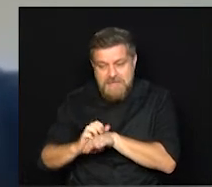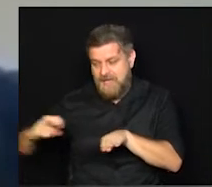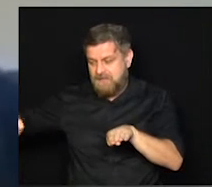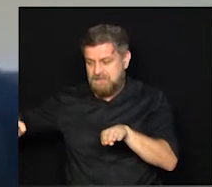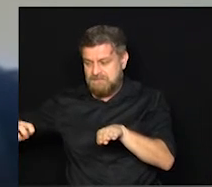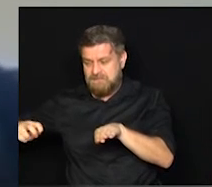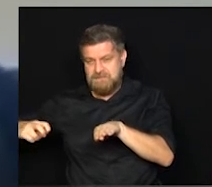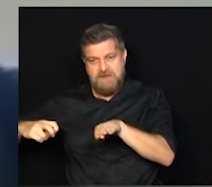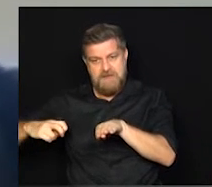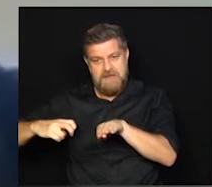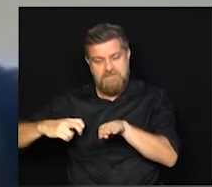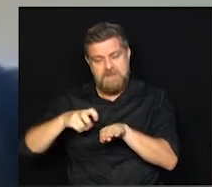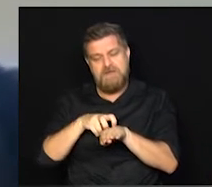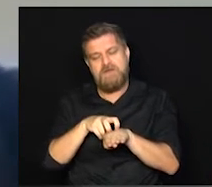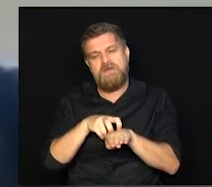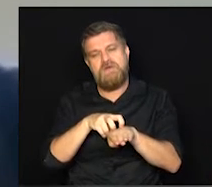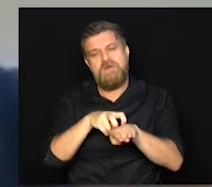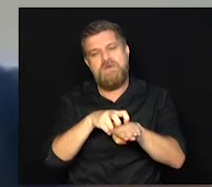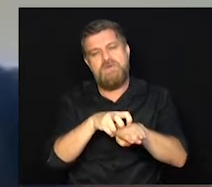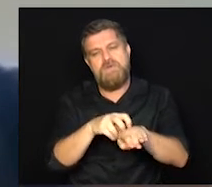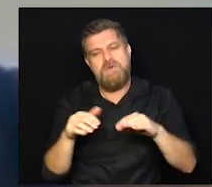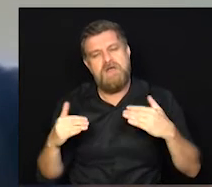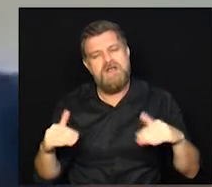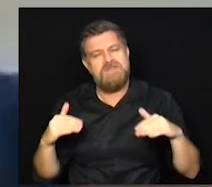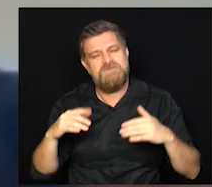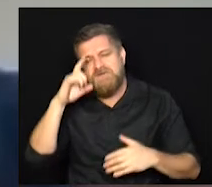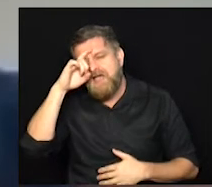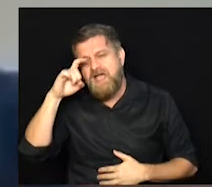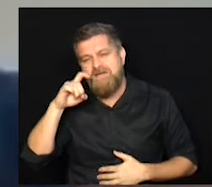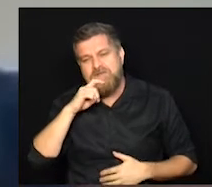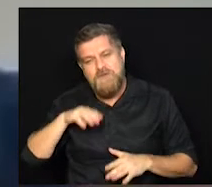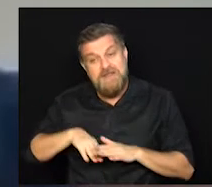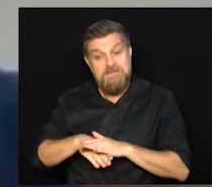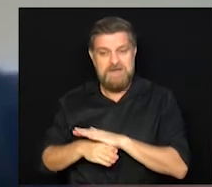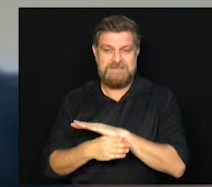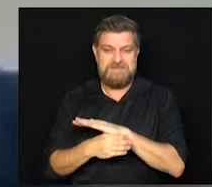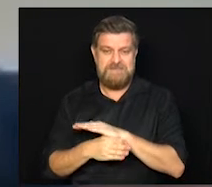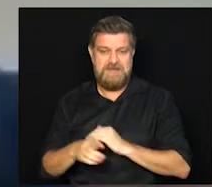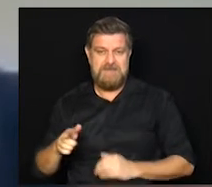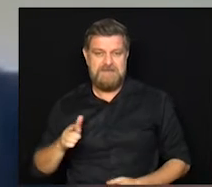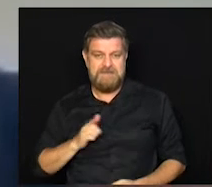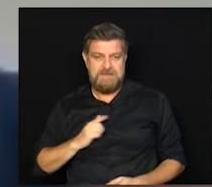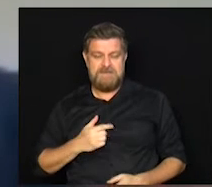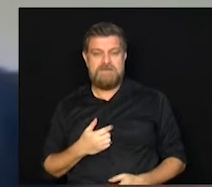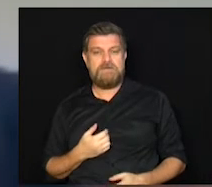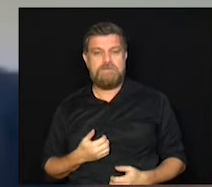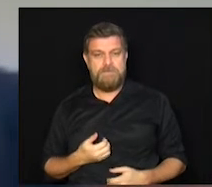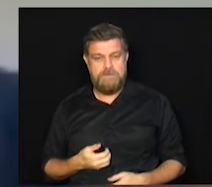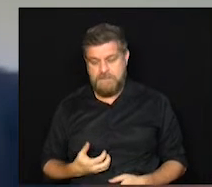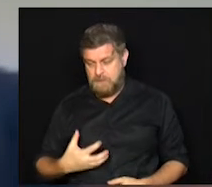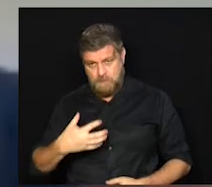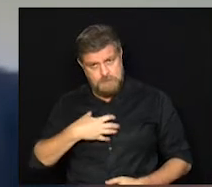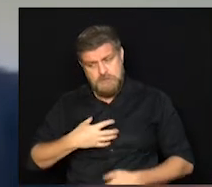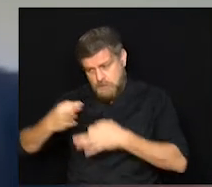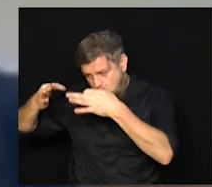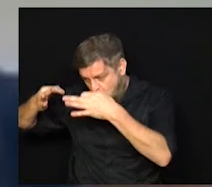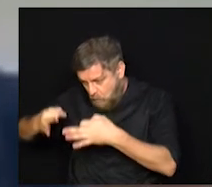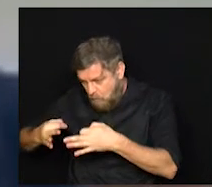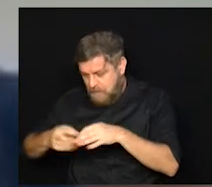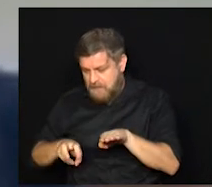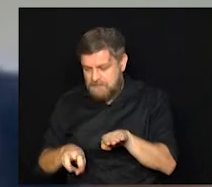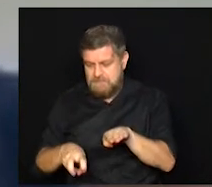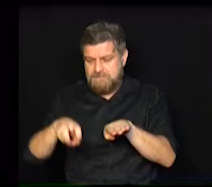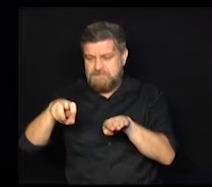levar ele todo dia, que ele estava acostumado a ir transportado de uma maneira